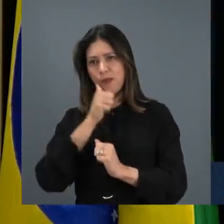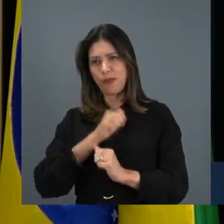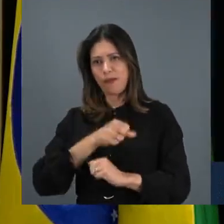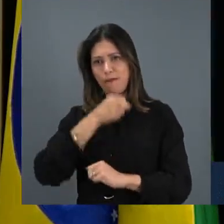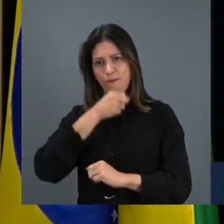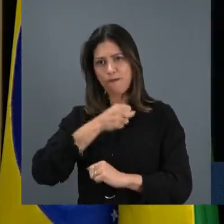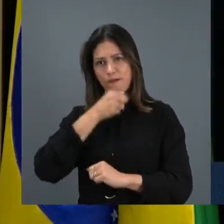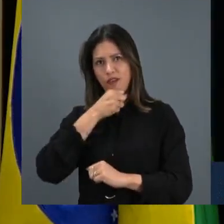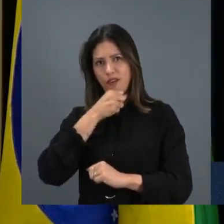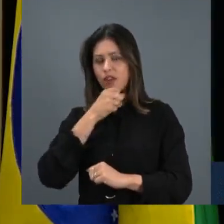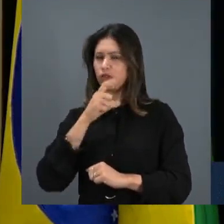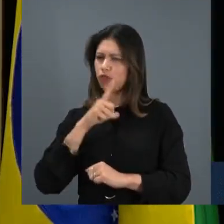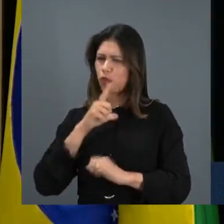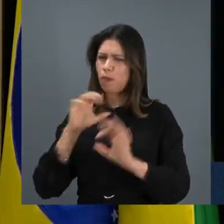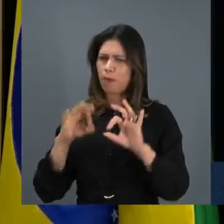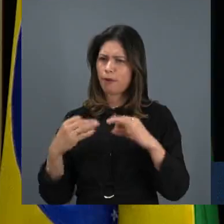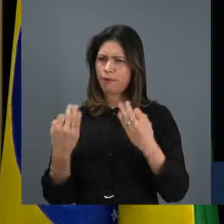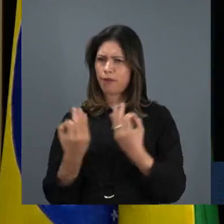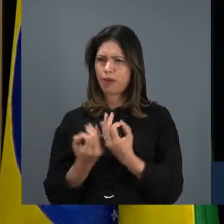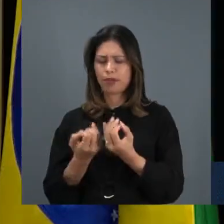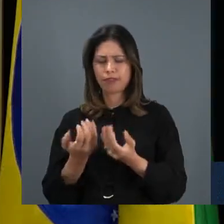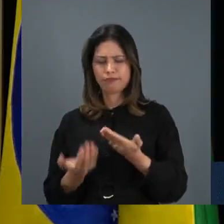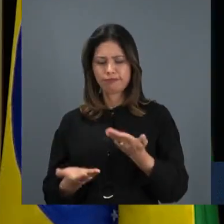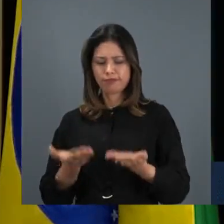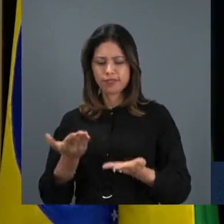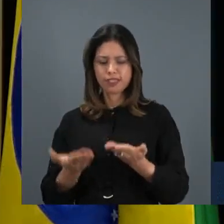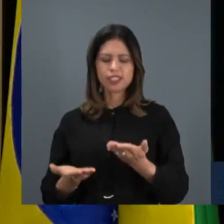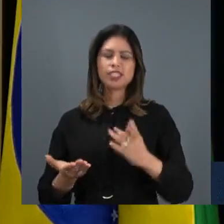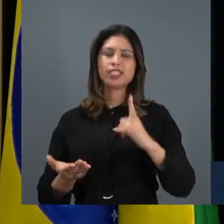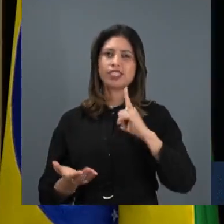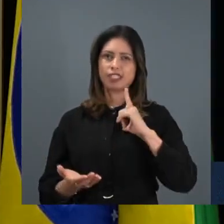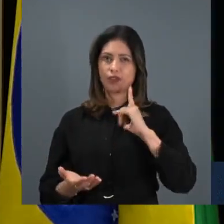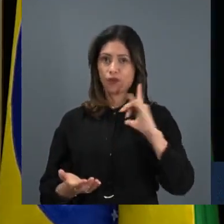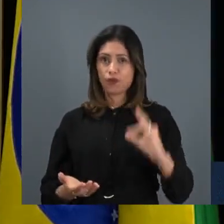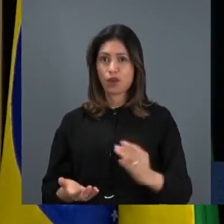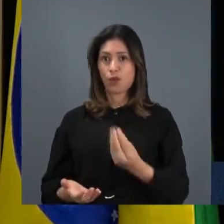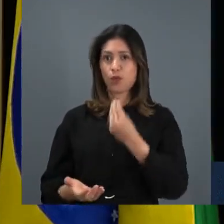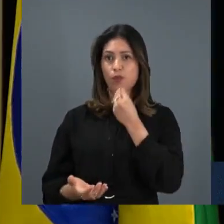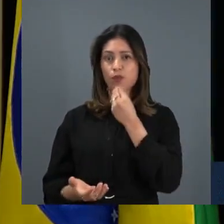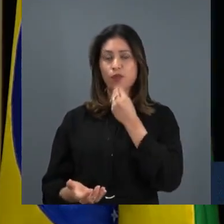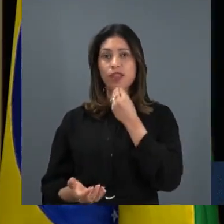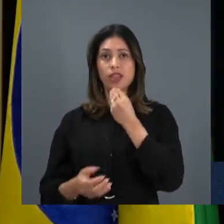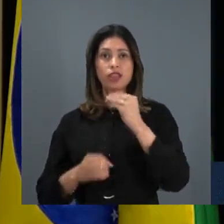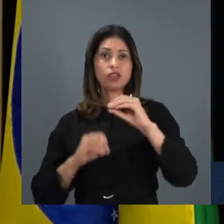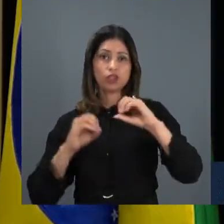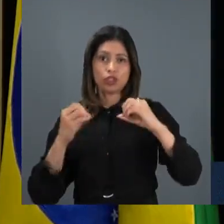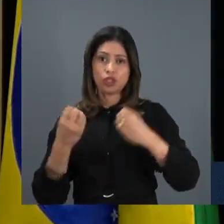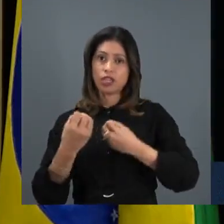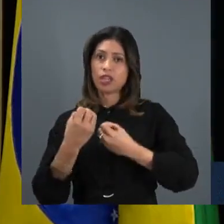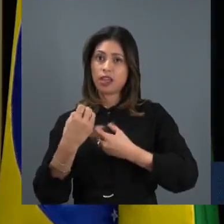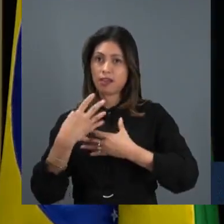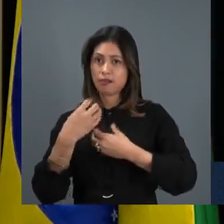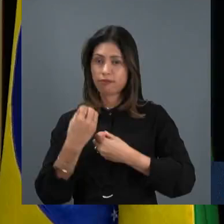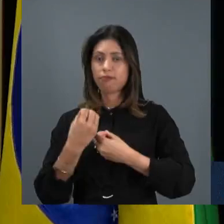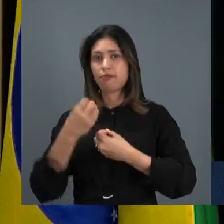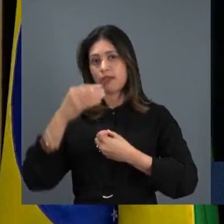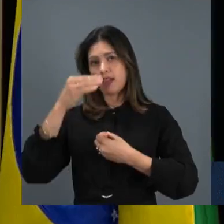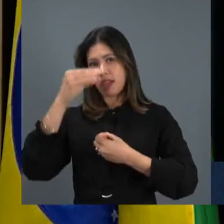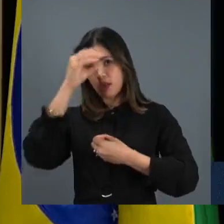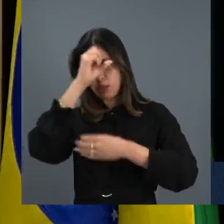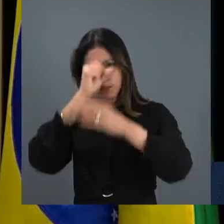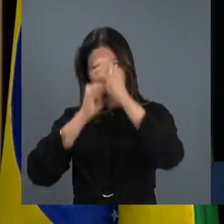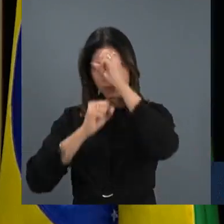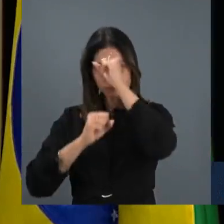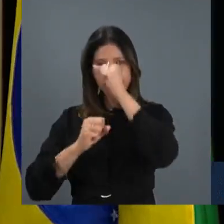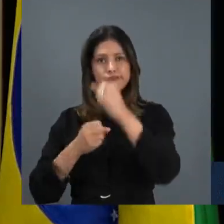equilibrada, tive a oportunidade de educação e acredito que as pessoas de bem